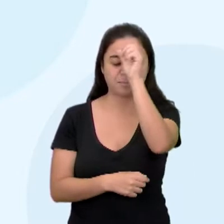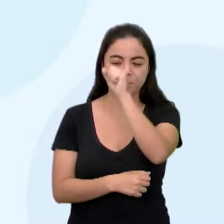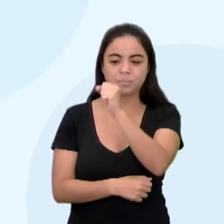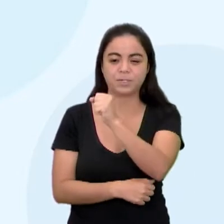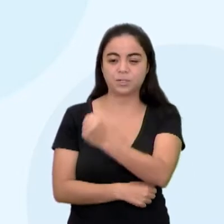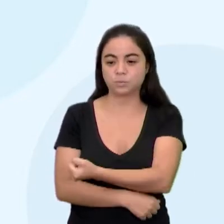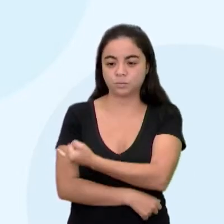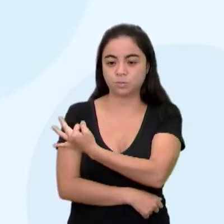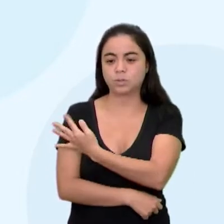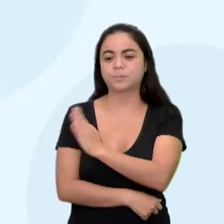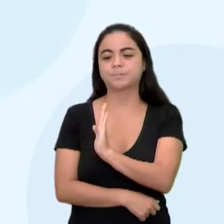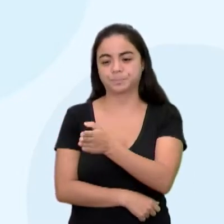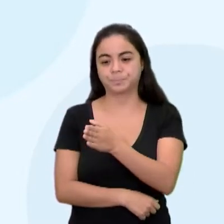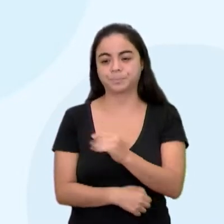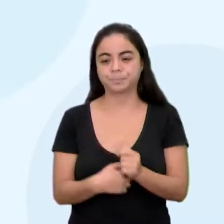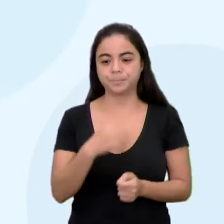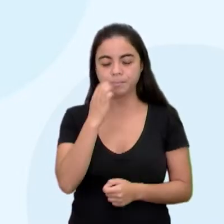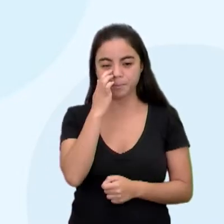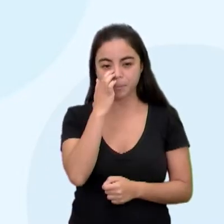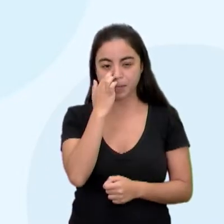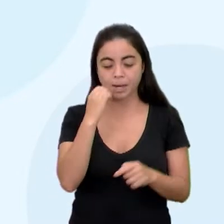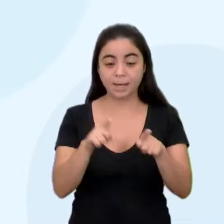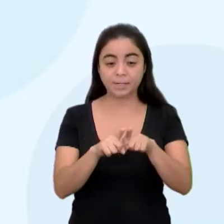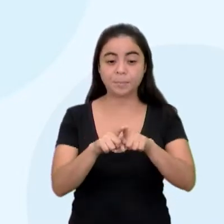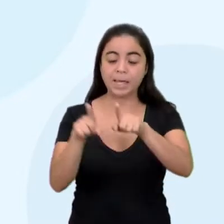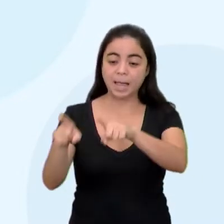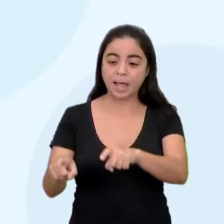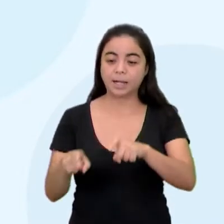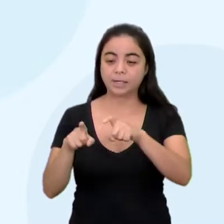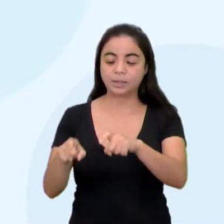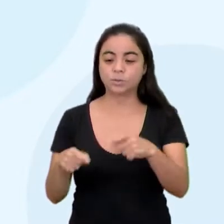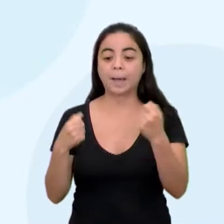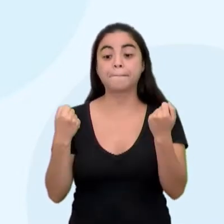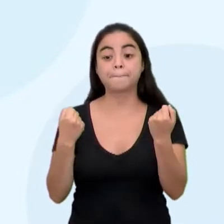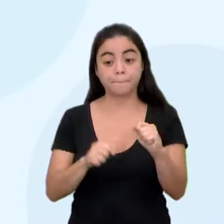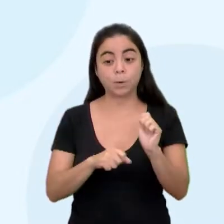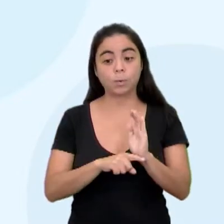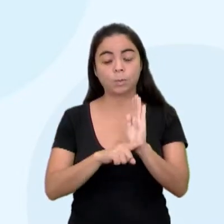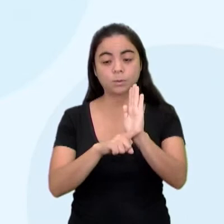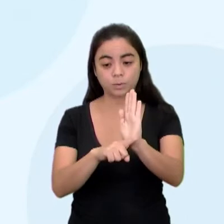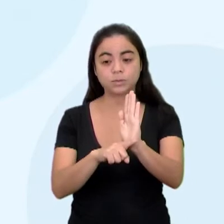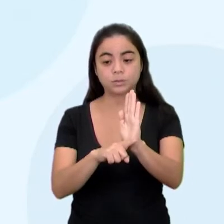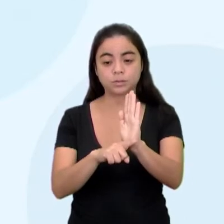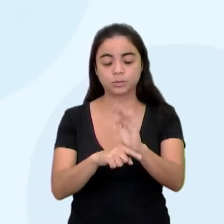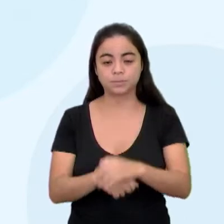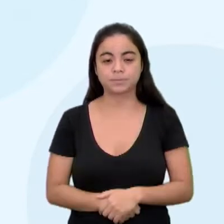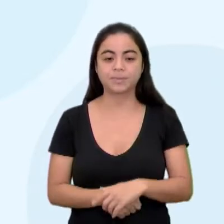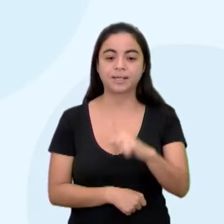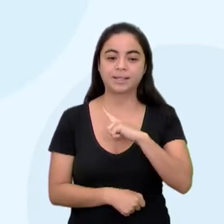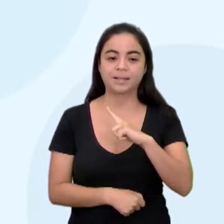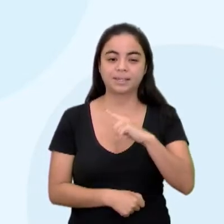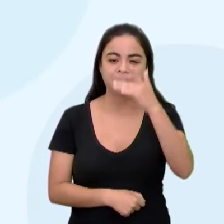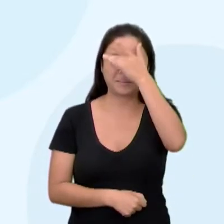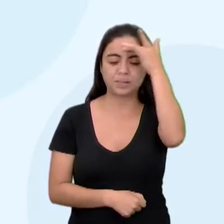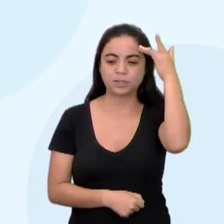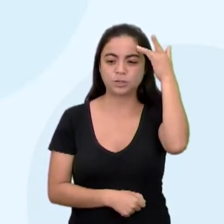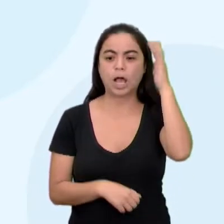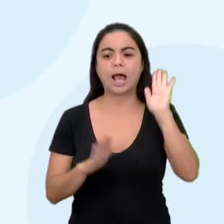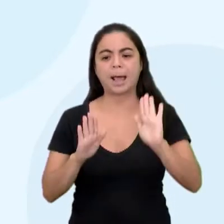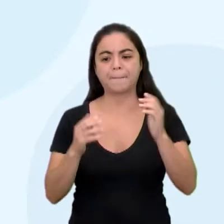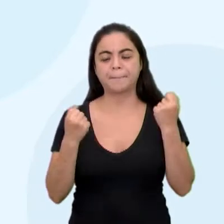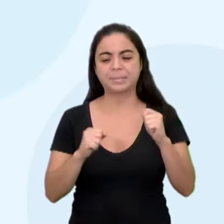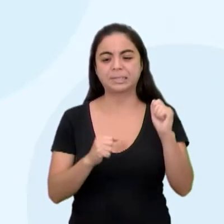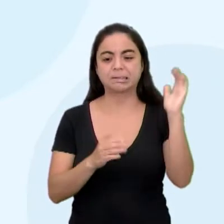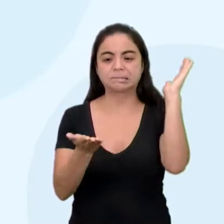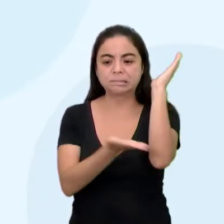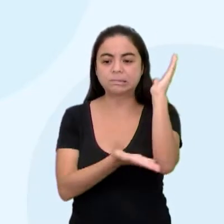fundamental. Né? E falando que a agricultura também pode ser auxiliada por isso, quer dizer que tem gente que prega que é preciso o